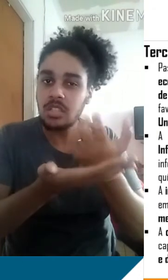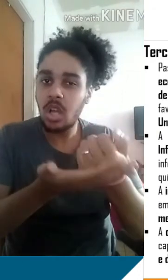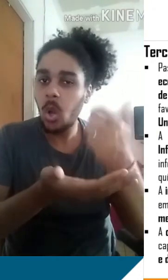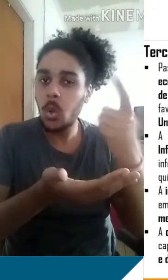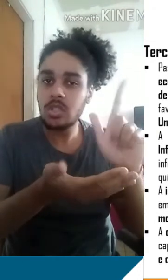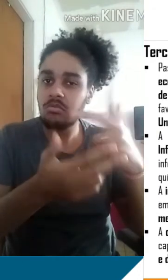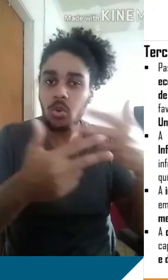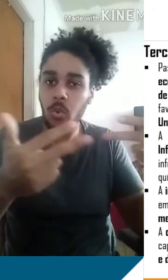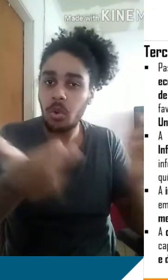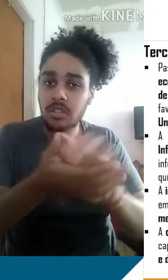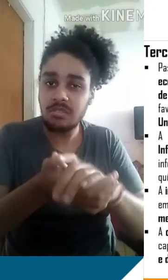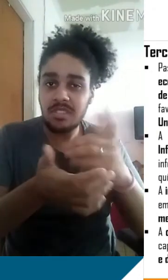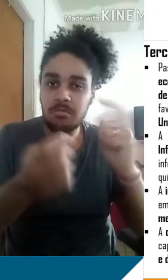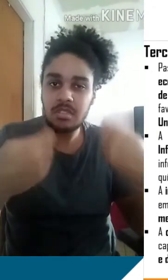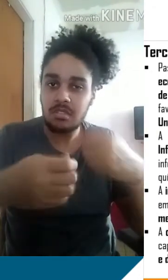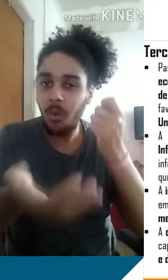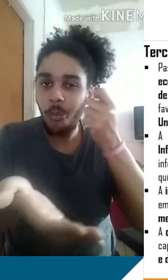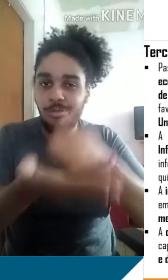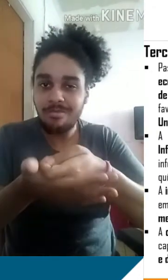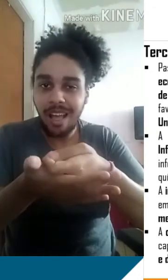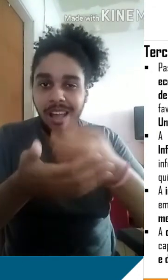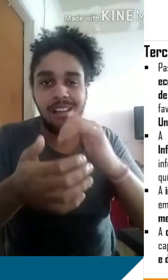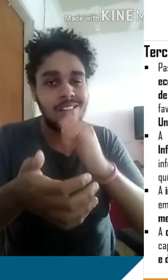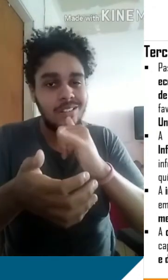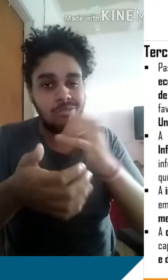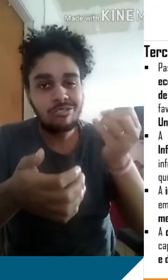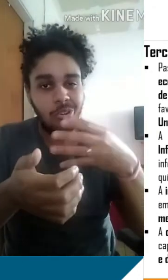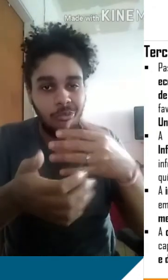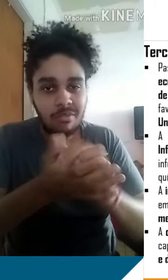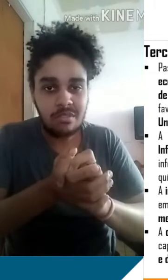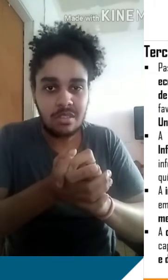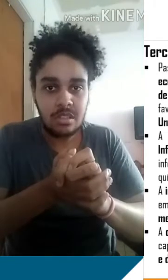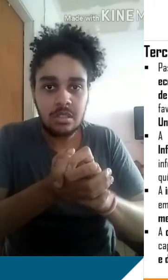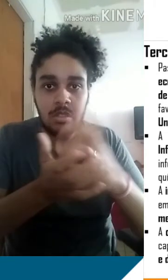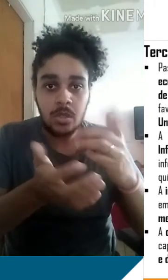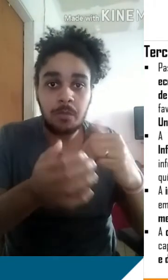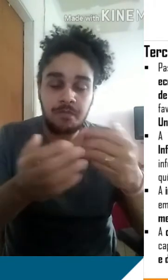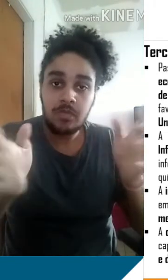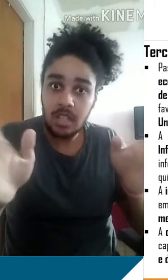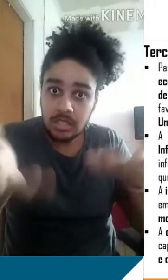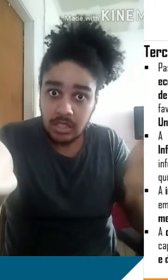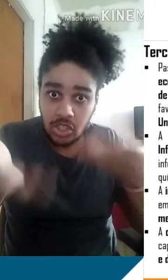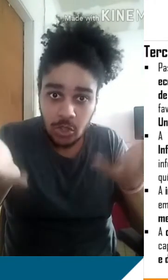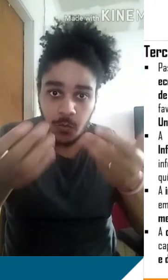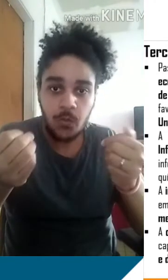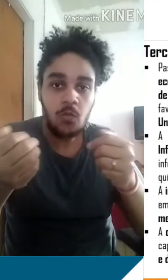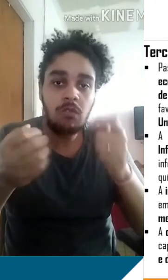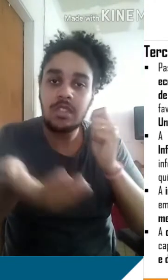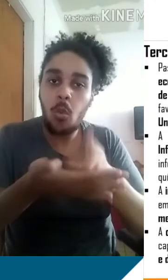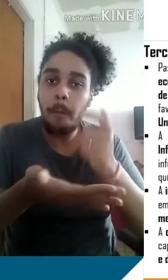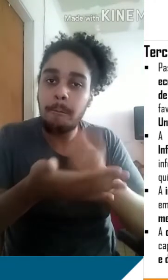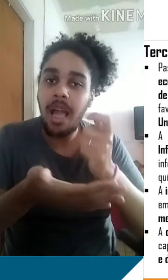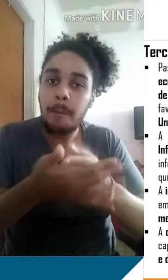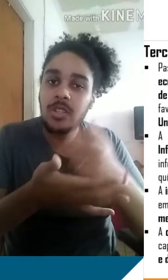esse incentivo à aquisição de produtos em diversos aspectos. Tem um documentário interessante sobre isso chamado Obsolescência Programada, e aí tem alguns